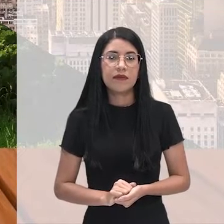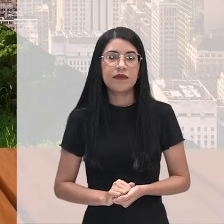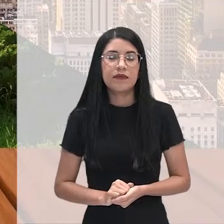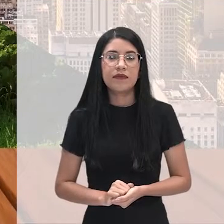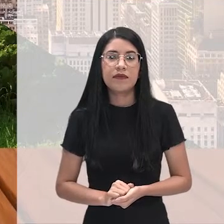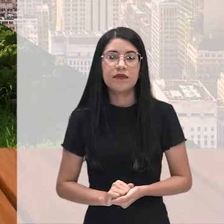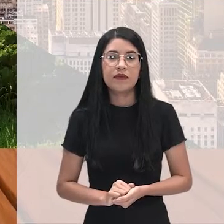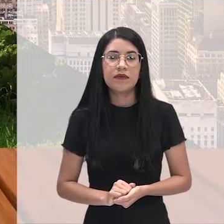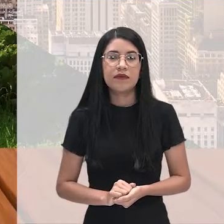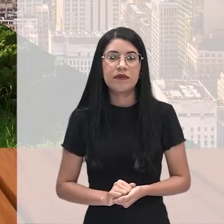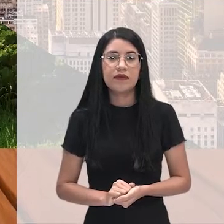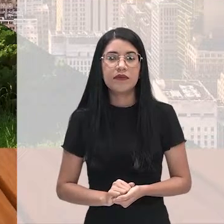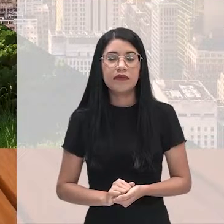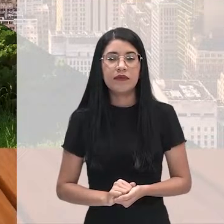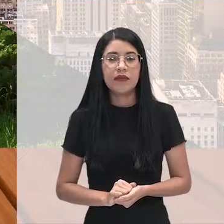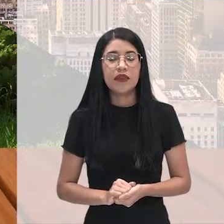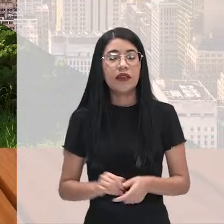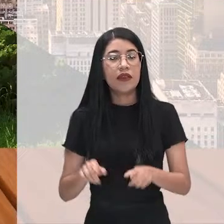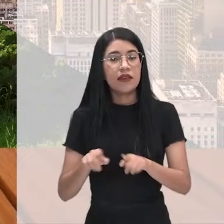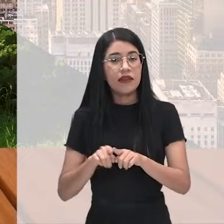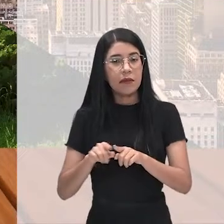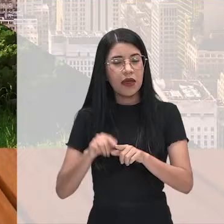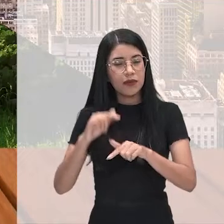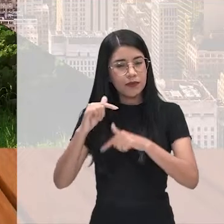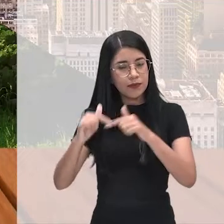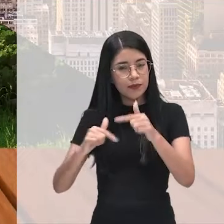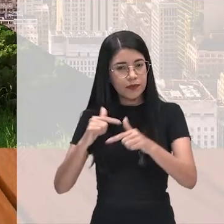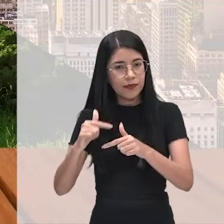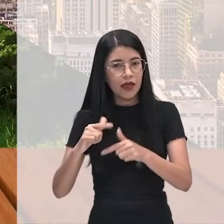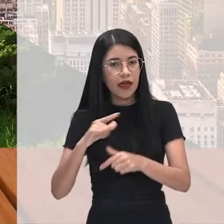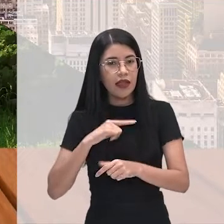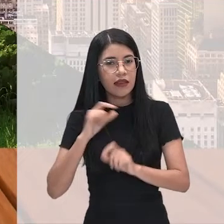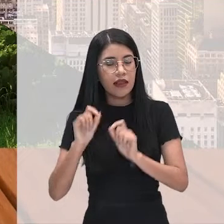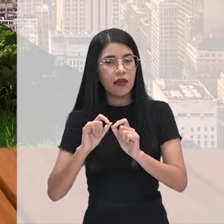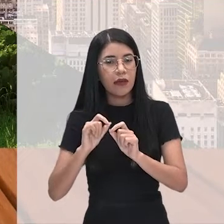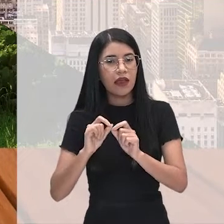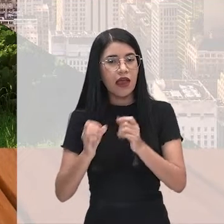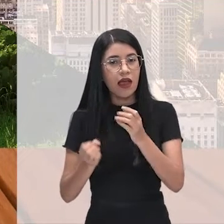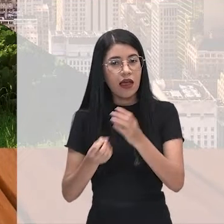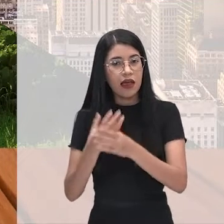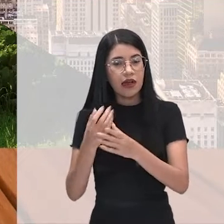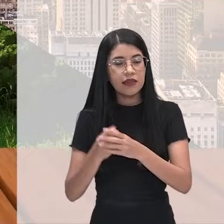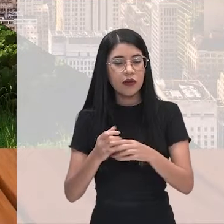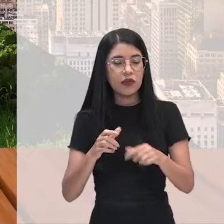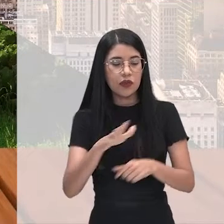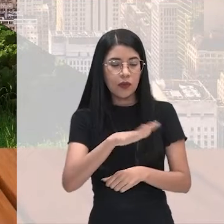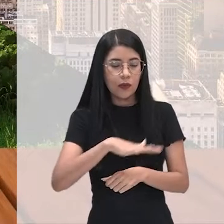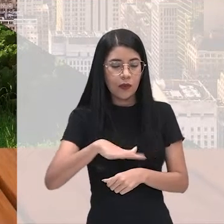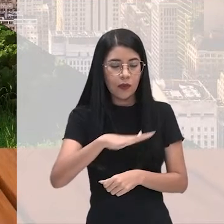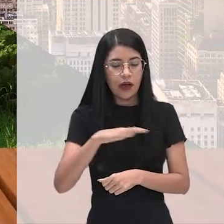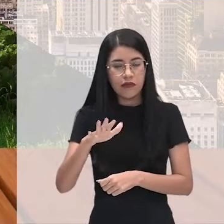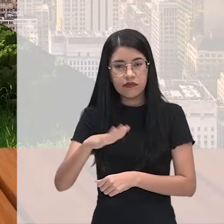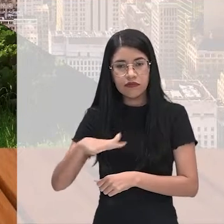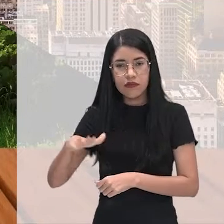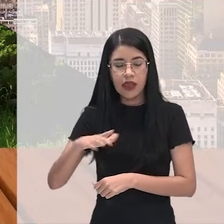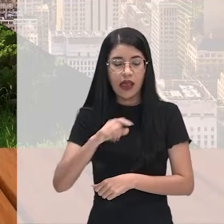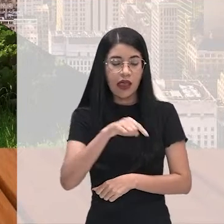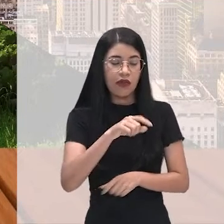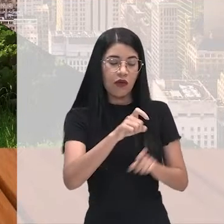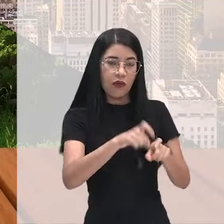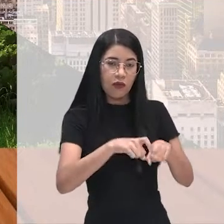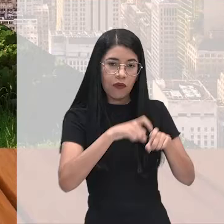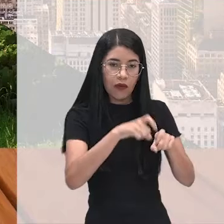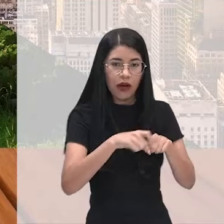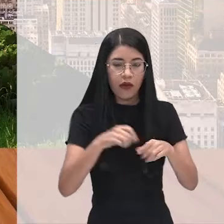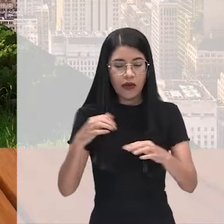a partir da atividade de trabalho, a construção de dois espaços distintos, o espaço rural e o espaço